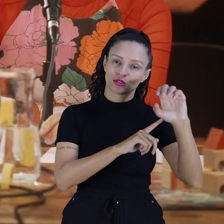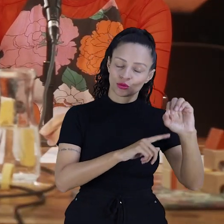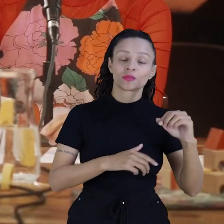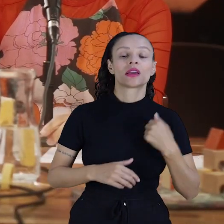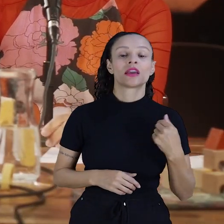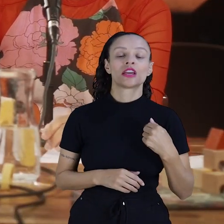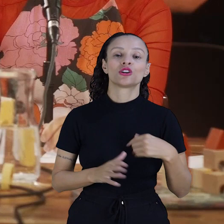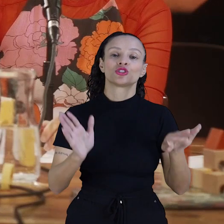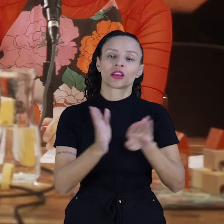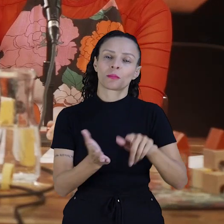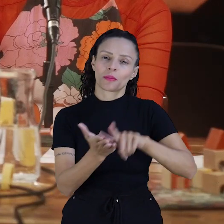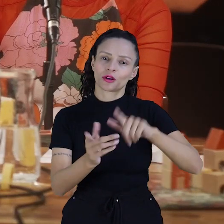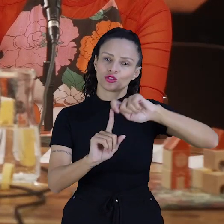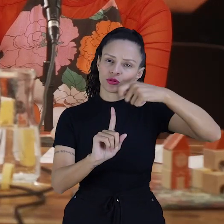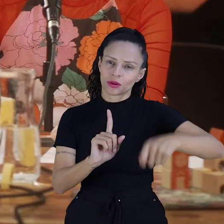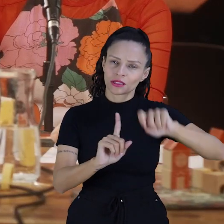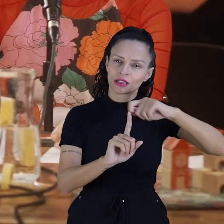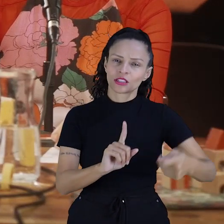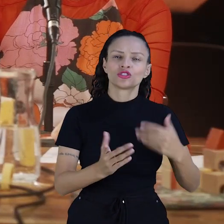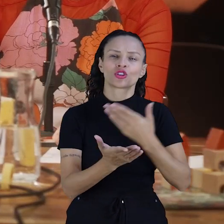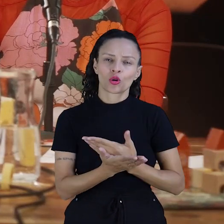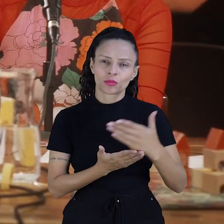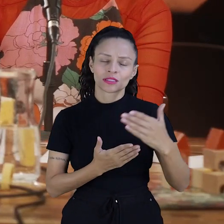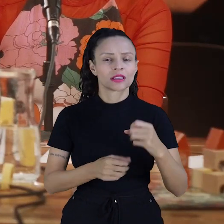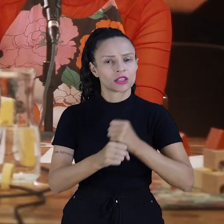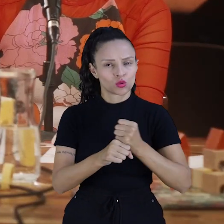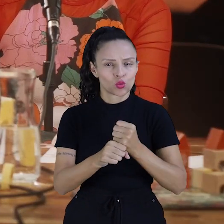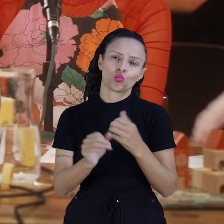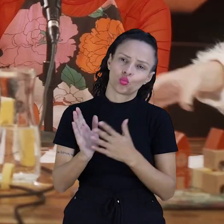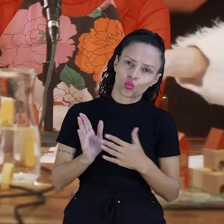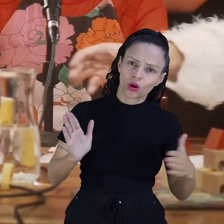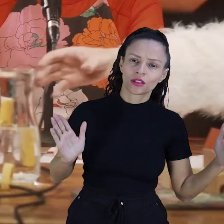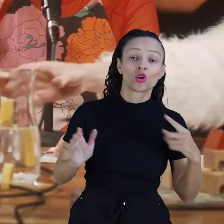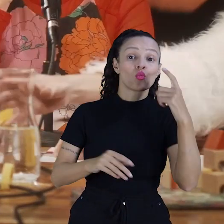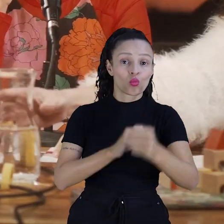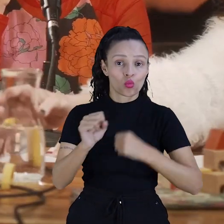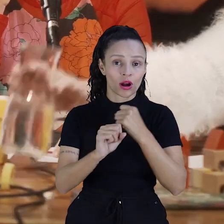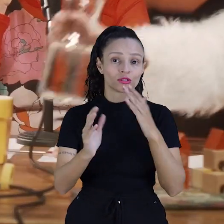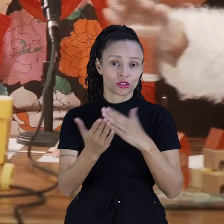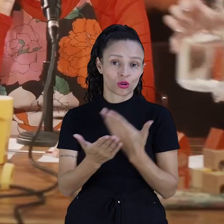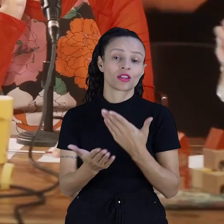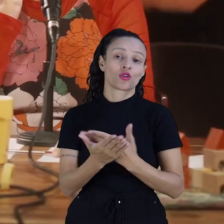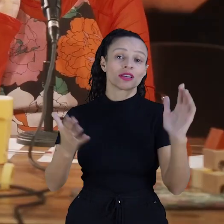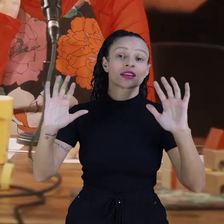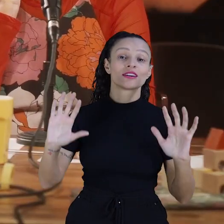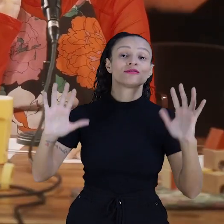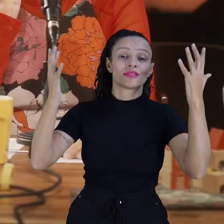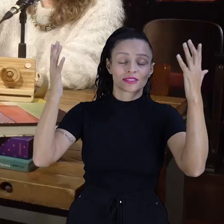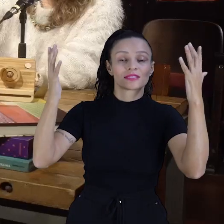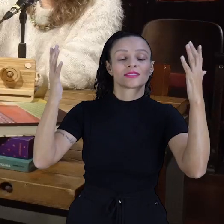E aí, o que aconteceu? Eu cheguei com o papel de banana e a gente estava começando a jornada do ano, né? E um ano numa escola começa sempre